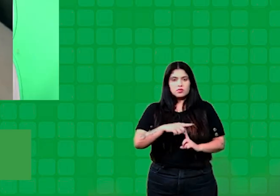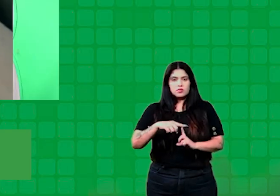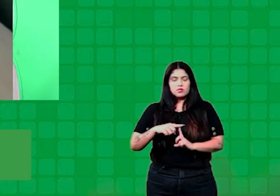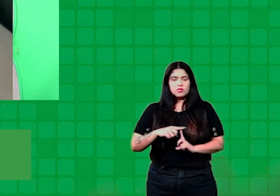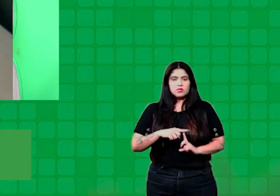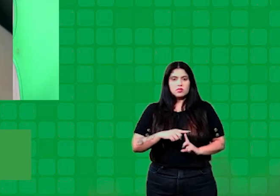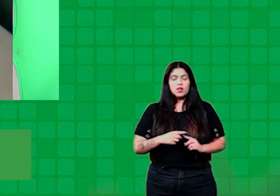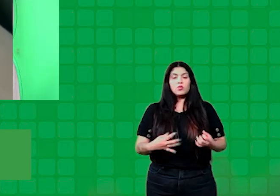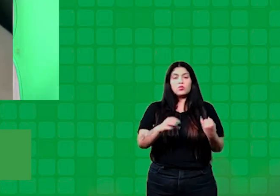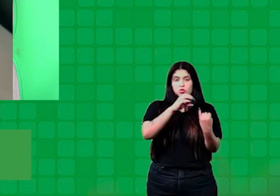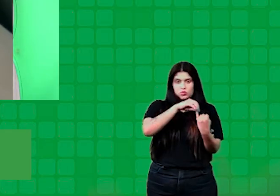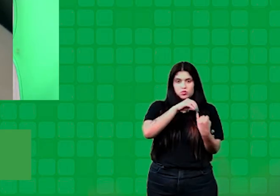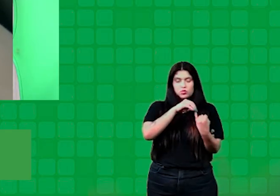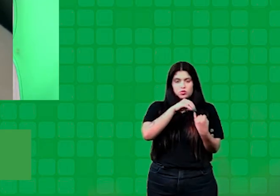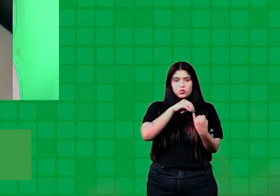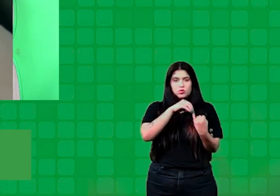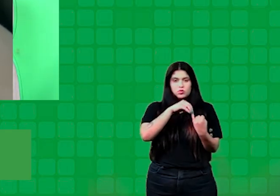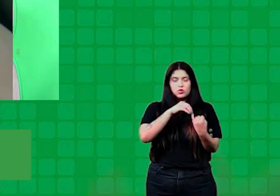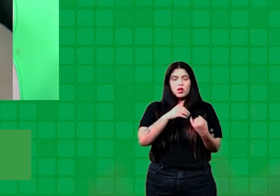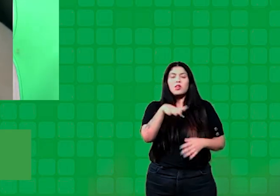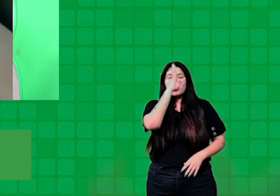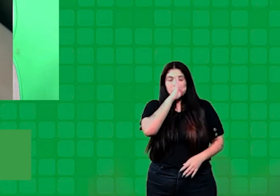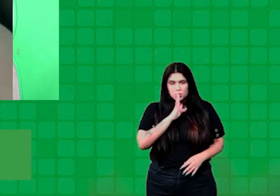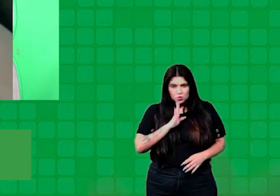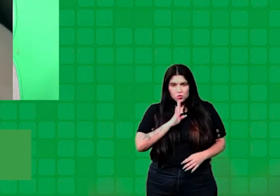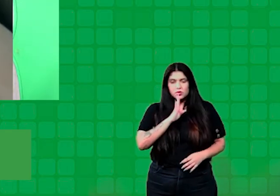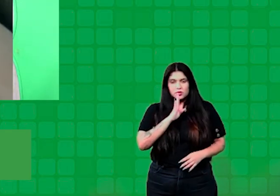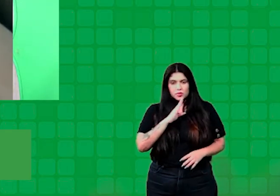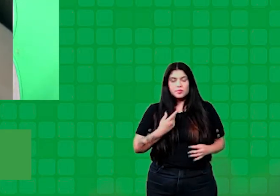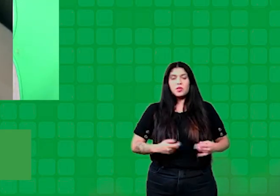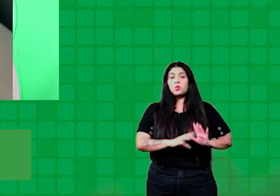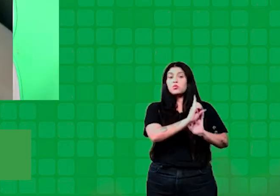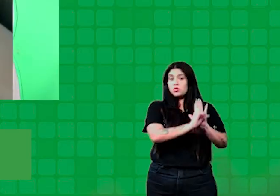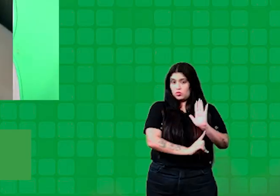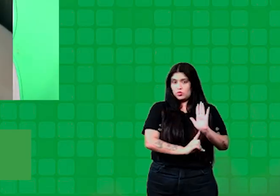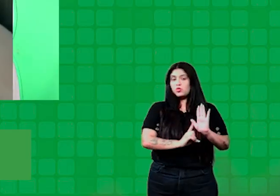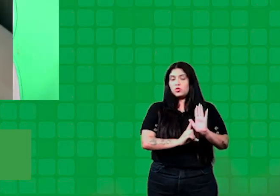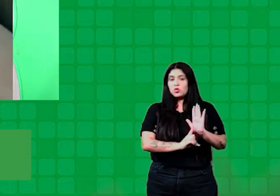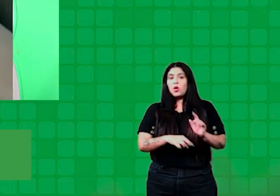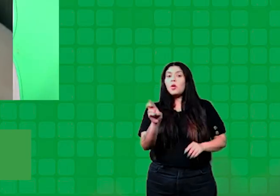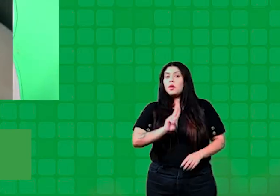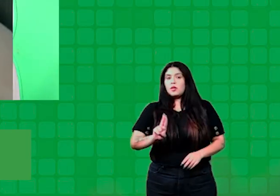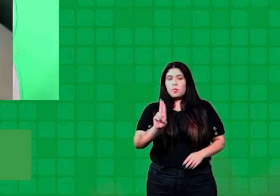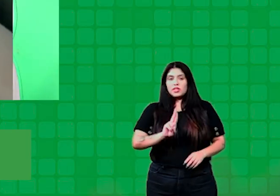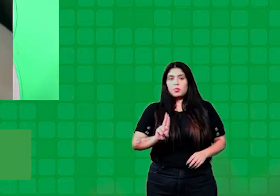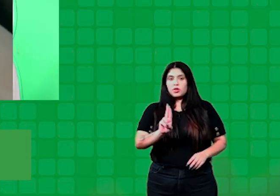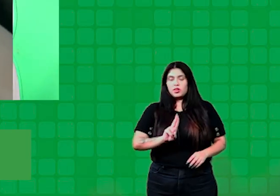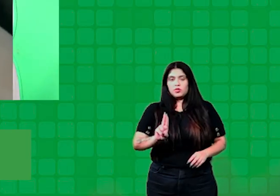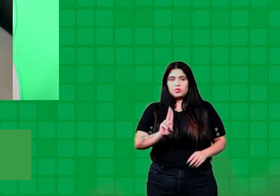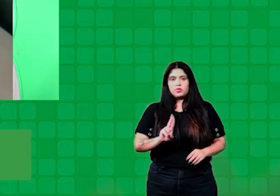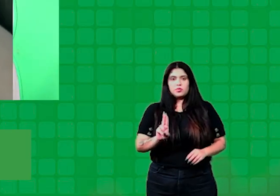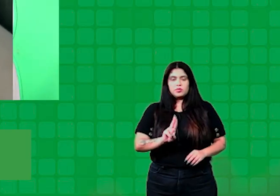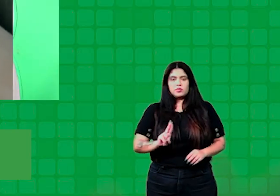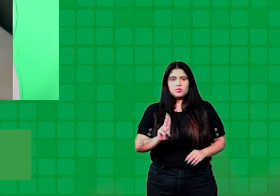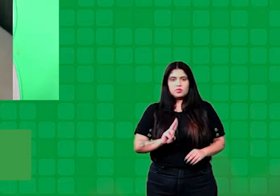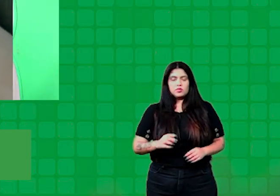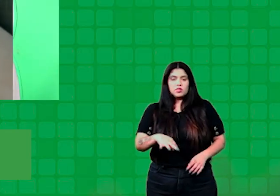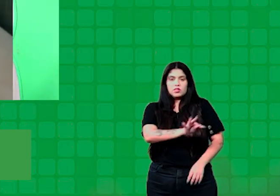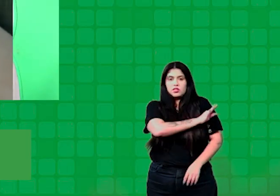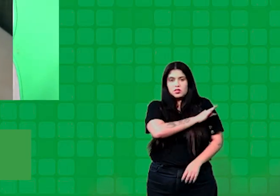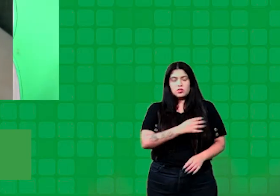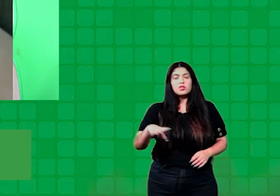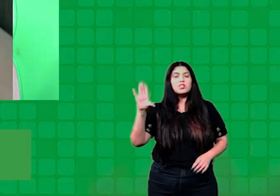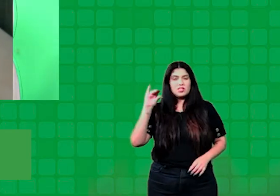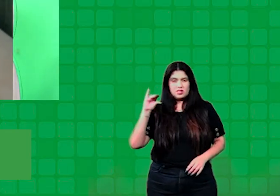IFB, de forma gratuita e não exclusivamente, os direitos de utilização não comercial dos documentos técnicos científicos,